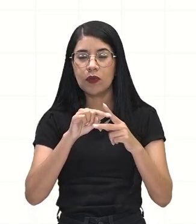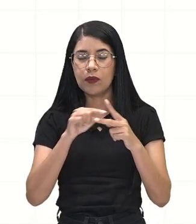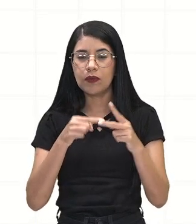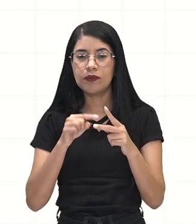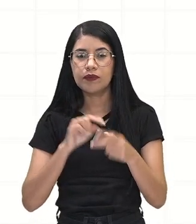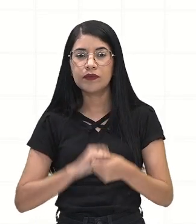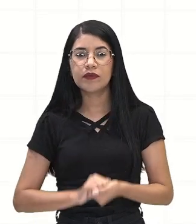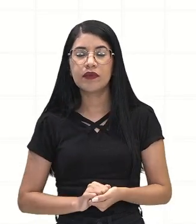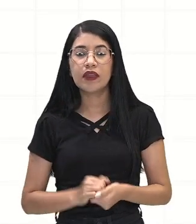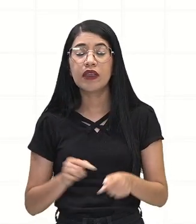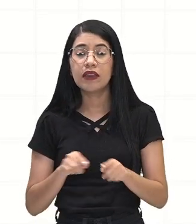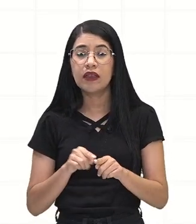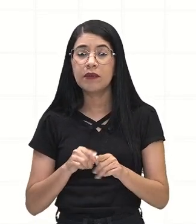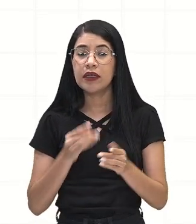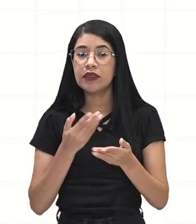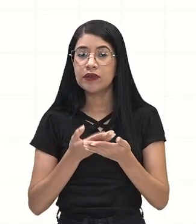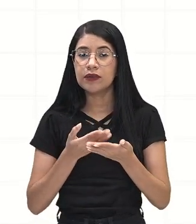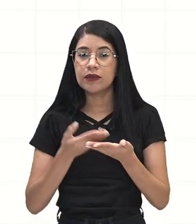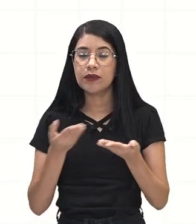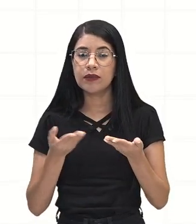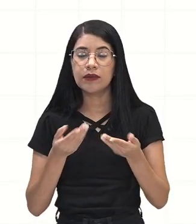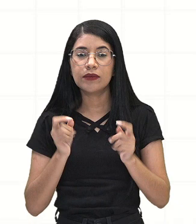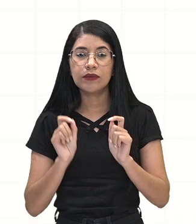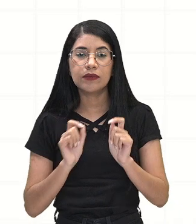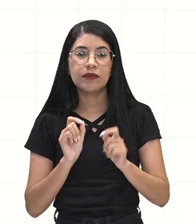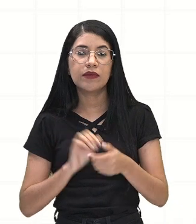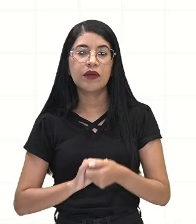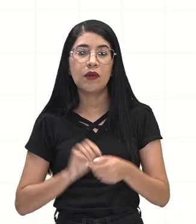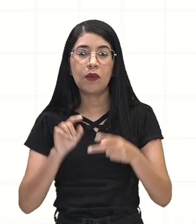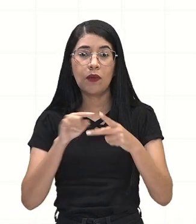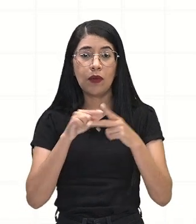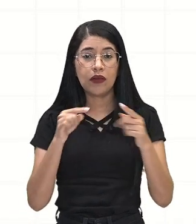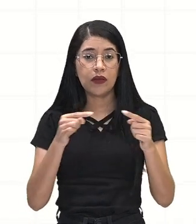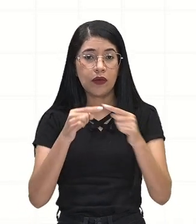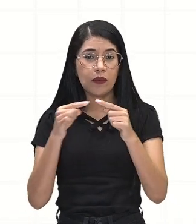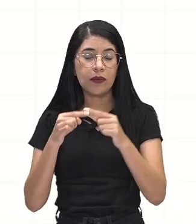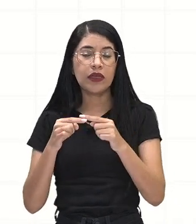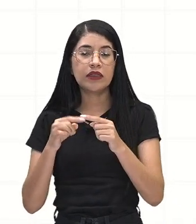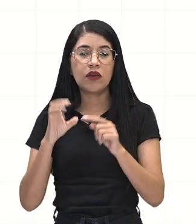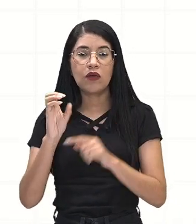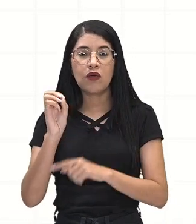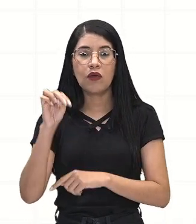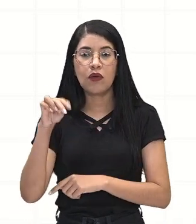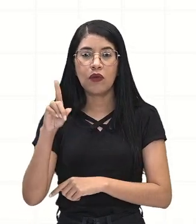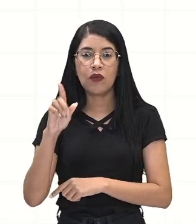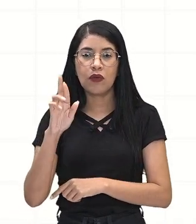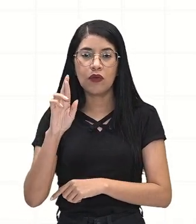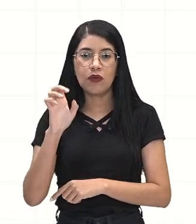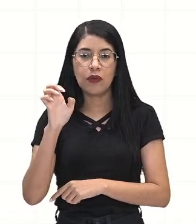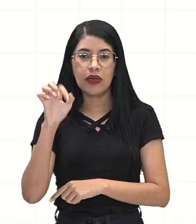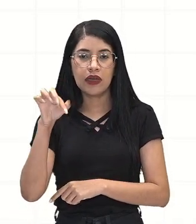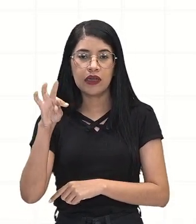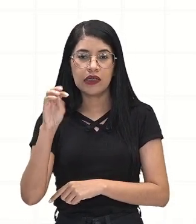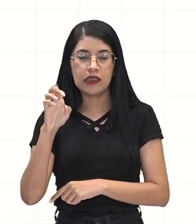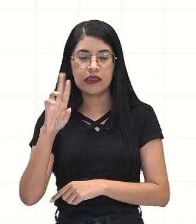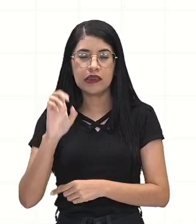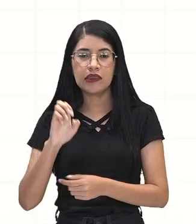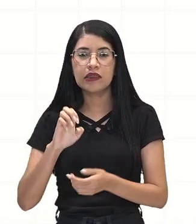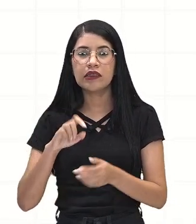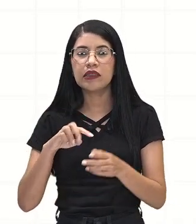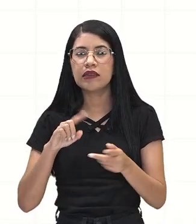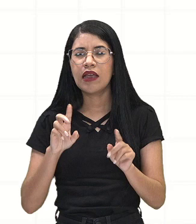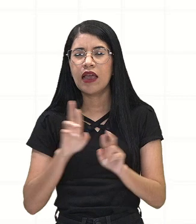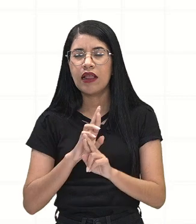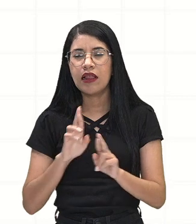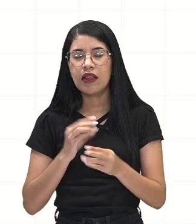vimos o seguinte, que os ângulos correspondentes são congruentes, né? Lembra lá da nossa figurinha que os ângulos